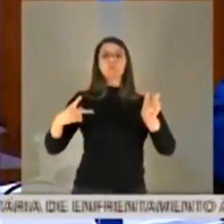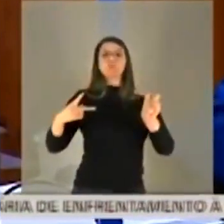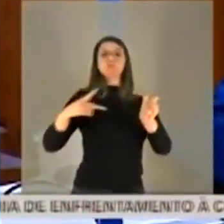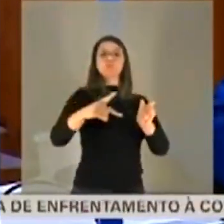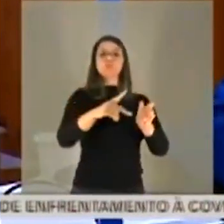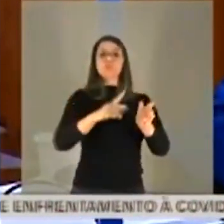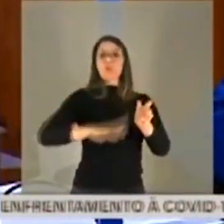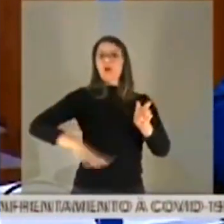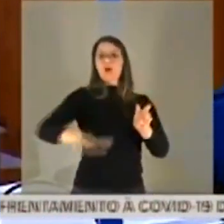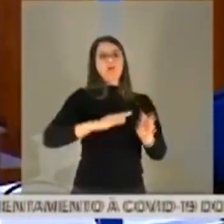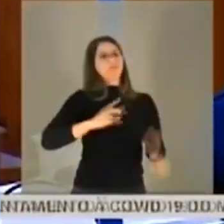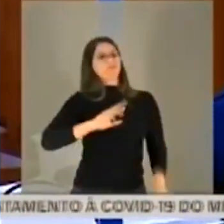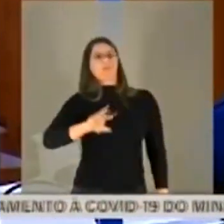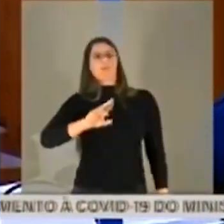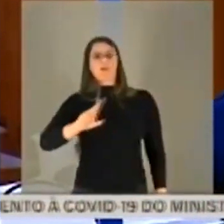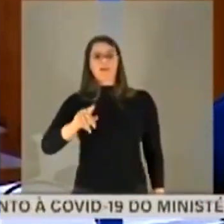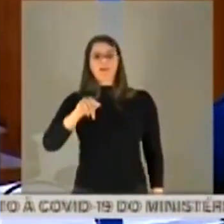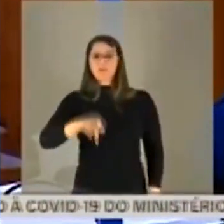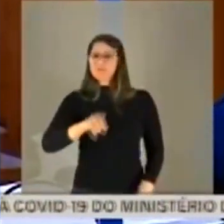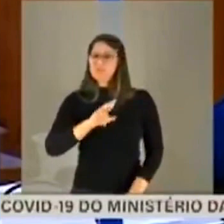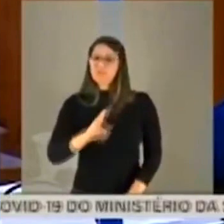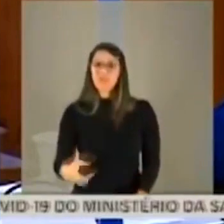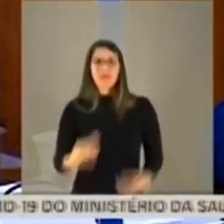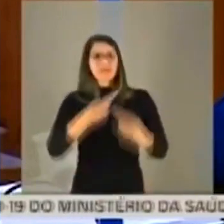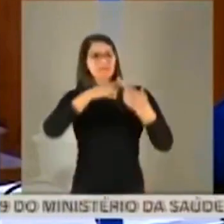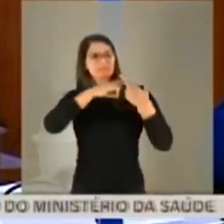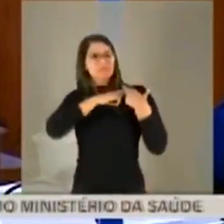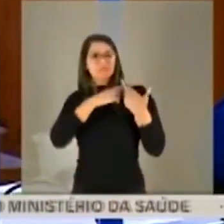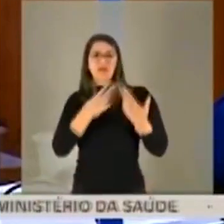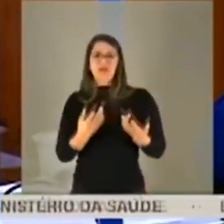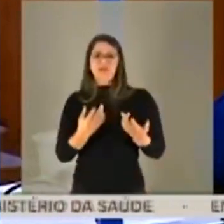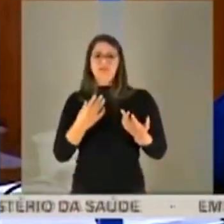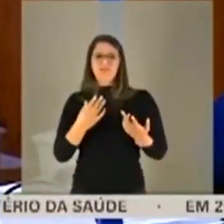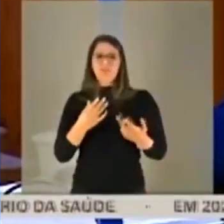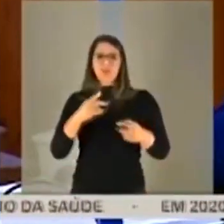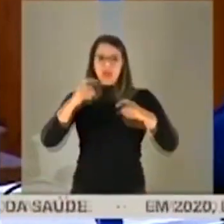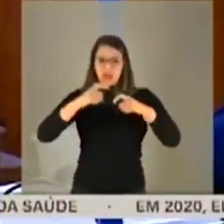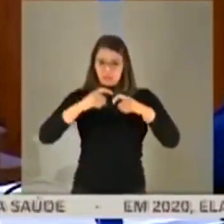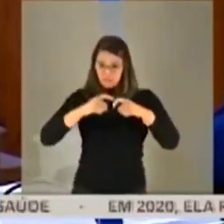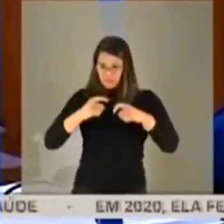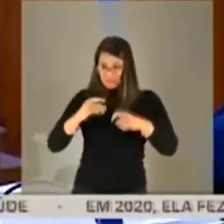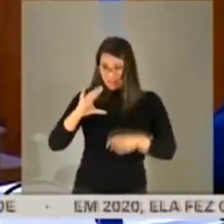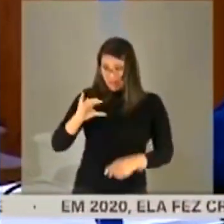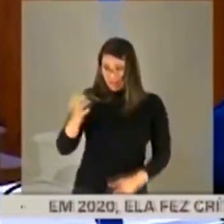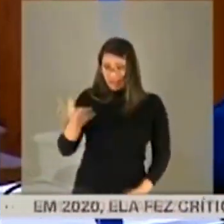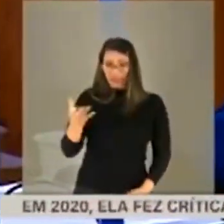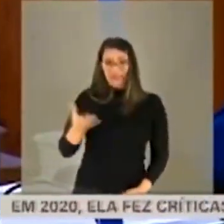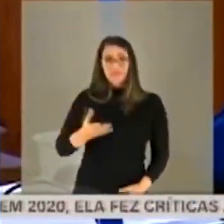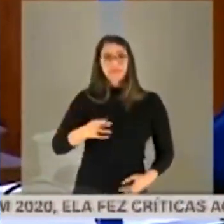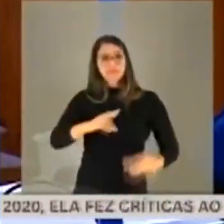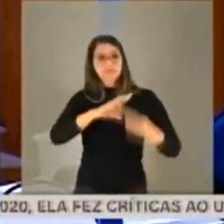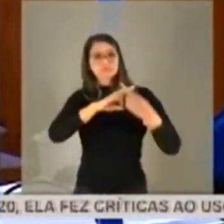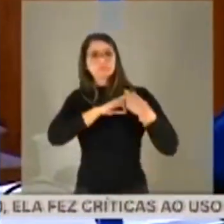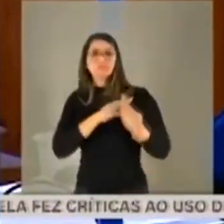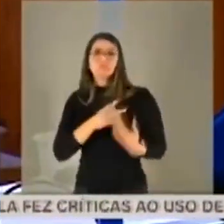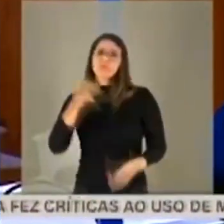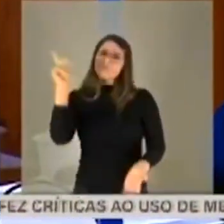domínio. Isso não é honesto, doutor. A medicina, a ciência, que é honestidade, que é